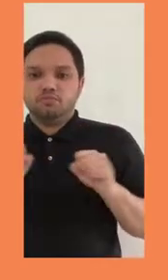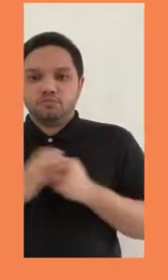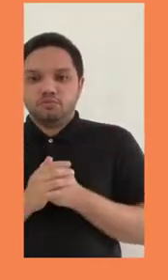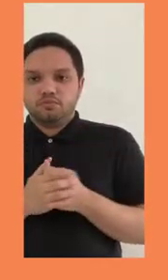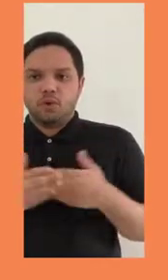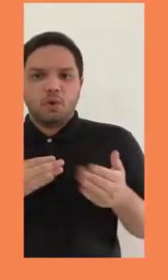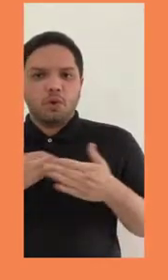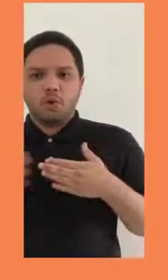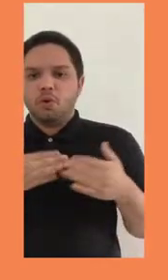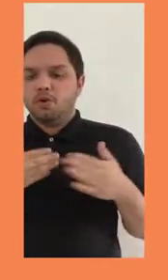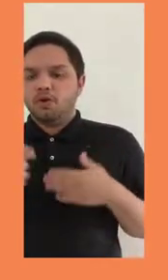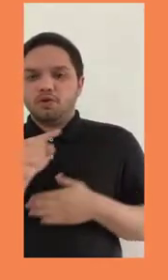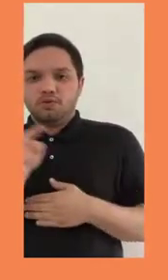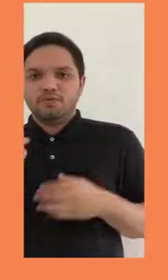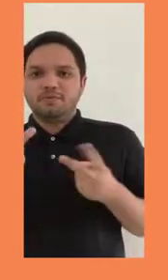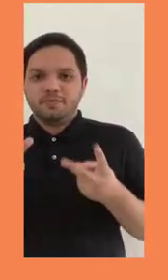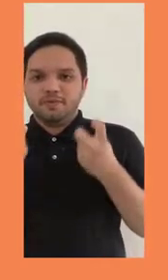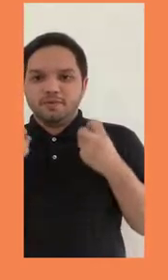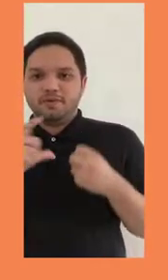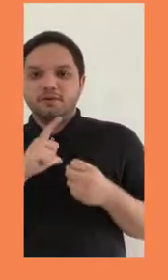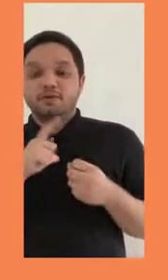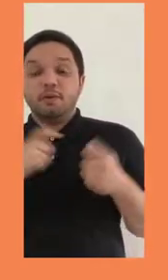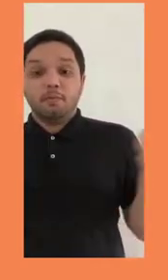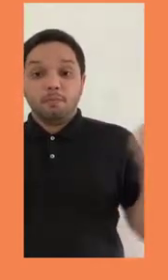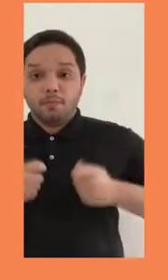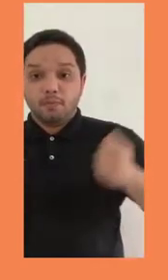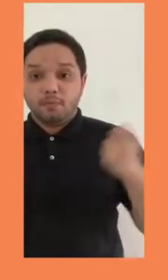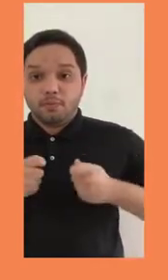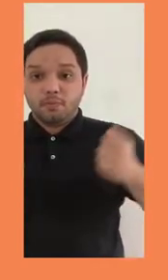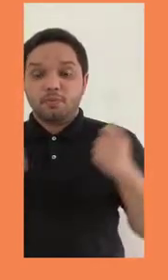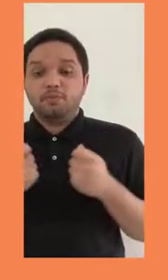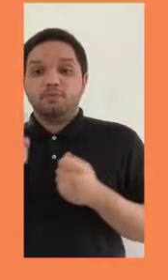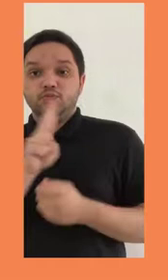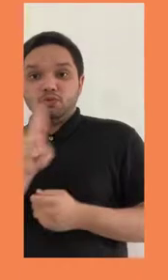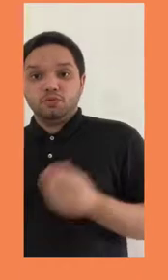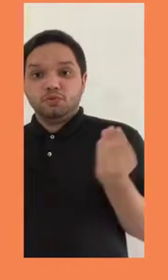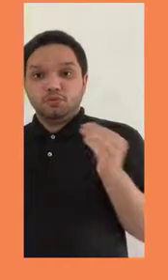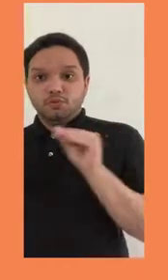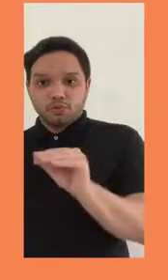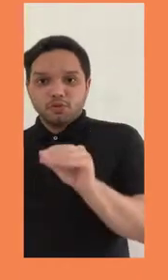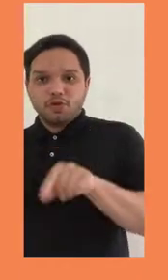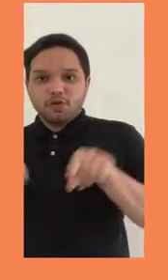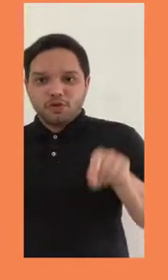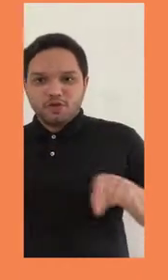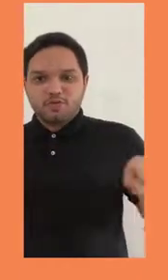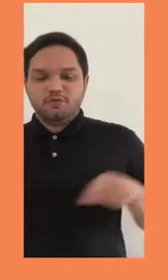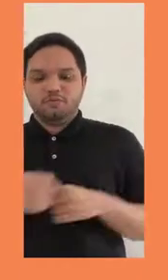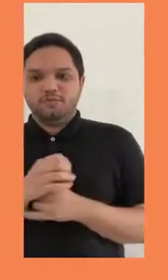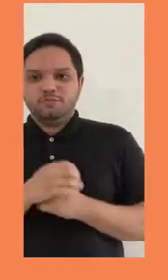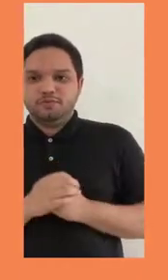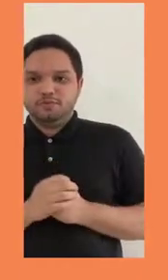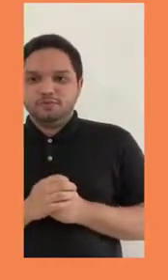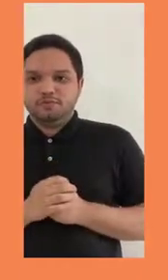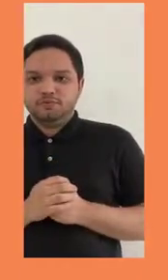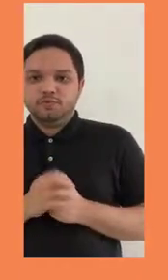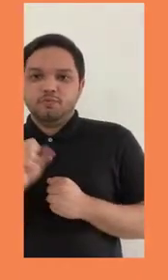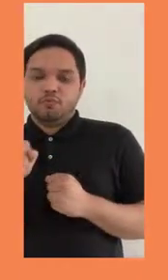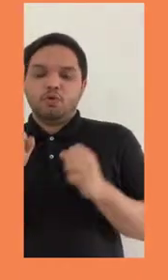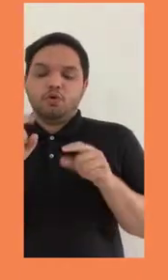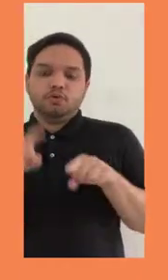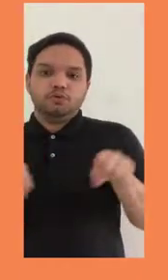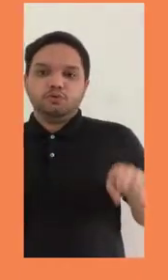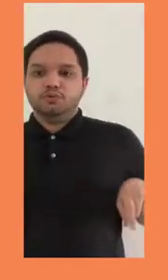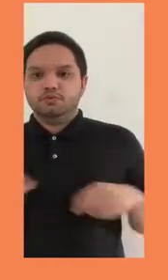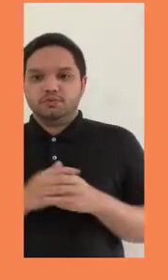a mil tão você poderia é fazer essa alteração em qualquer um deles vocês viram